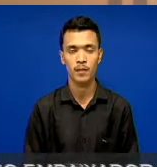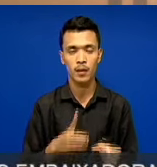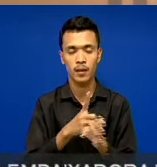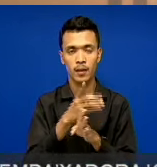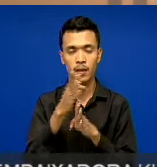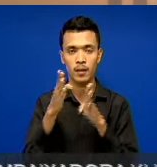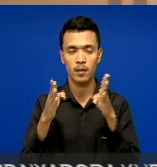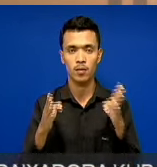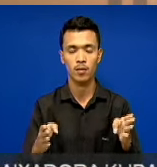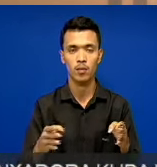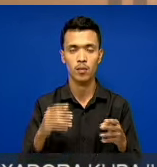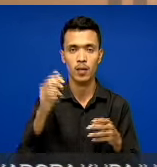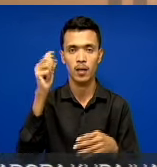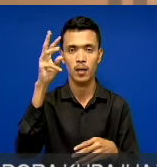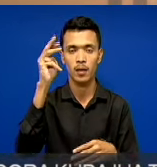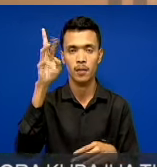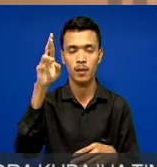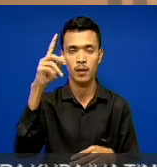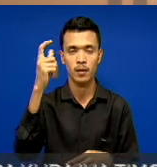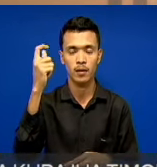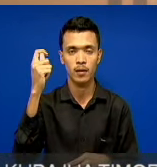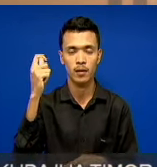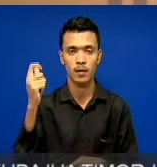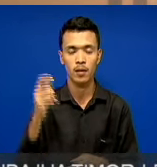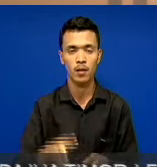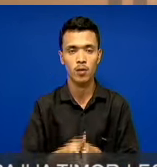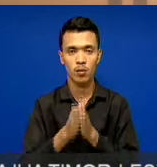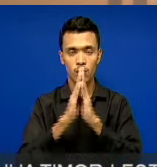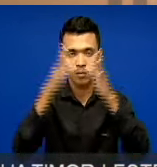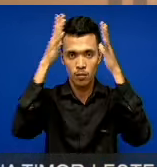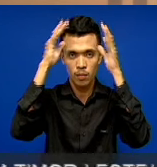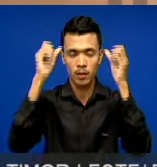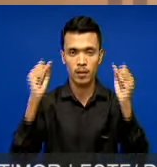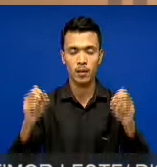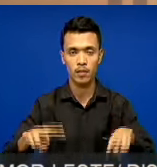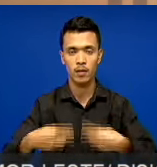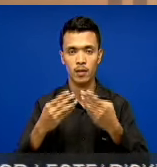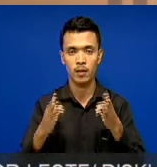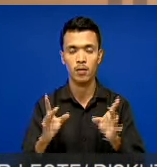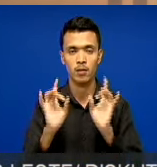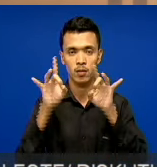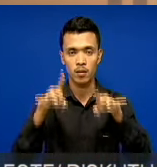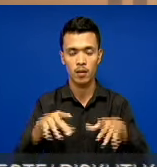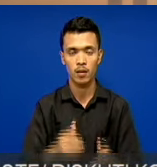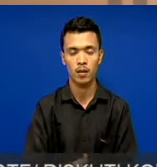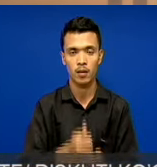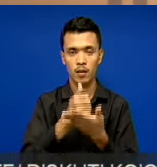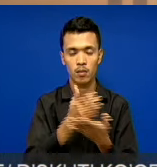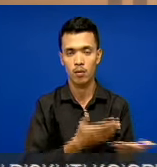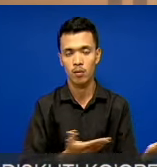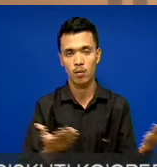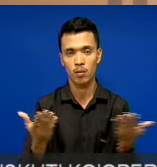Diretor executivo Arquivo Museu Resistência Timorense, russo presidente veterano australiano de apoio, Badada